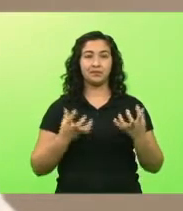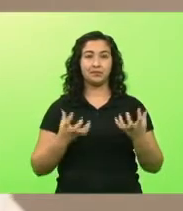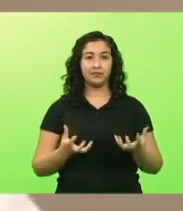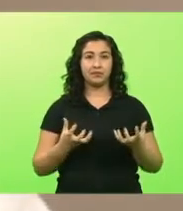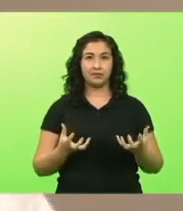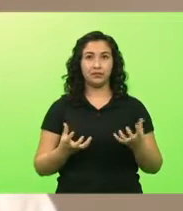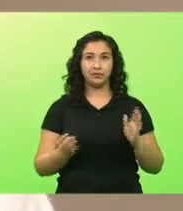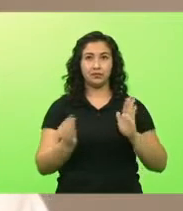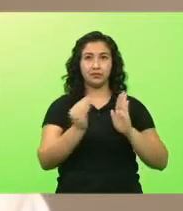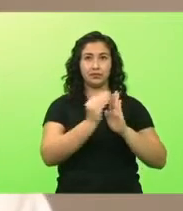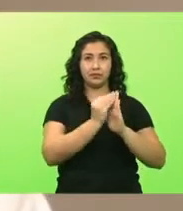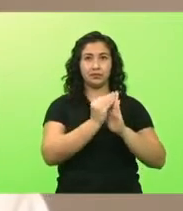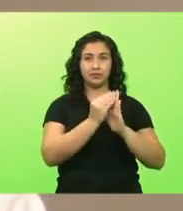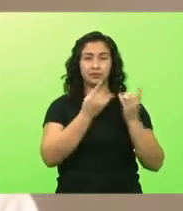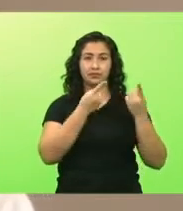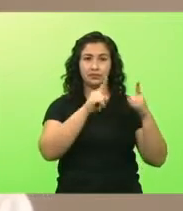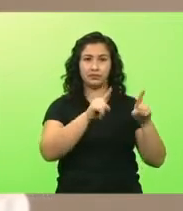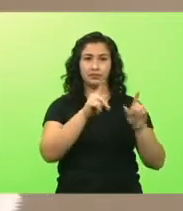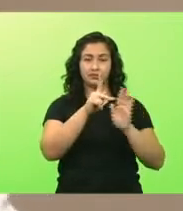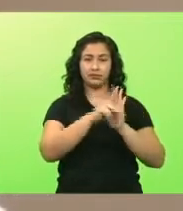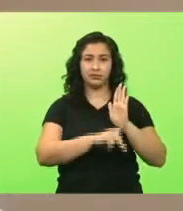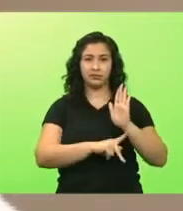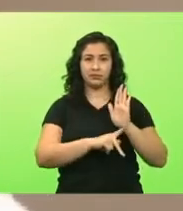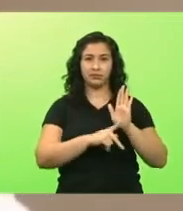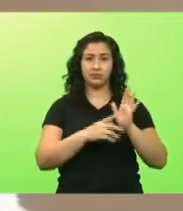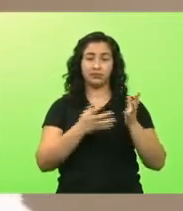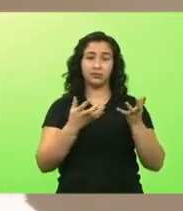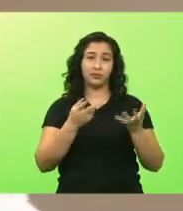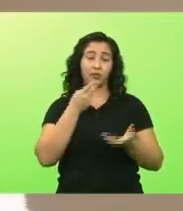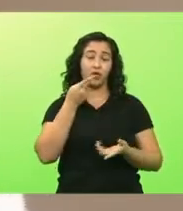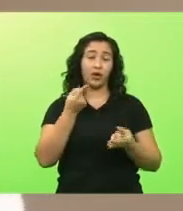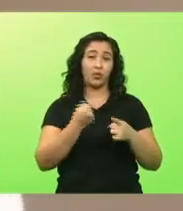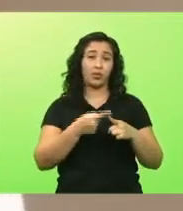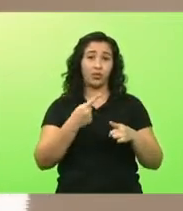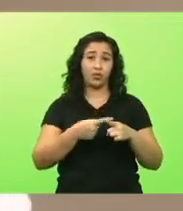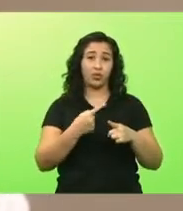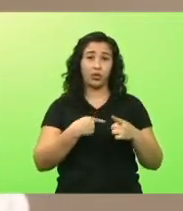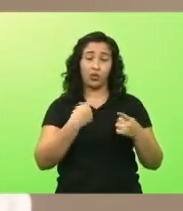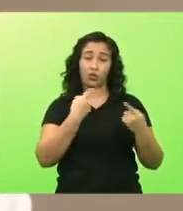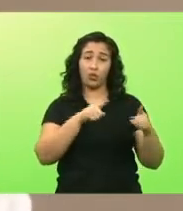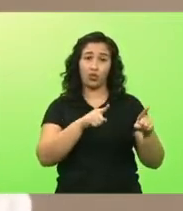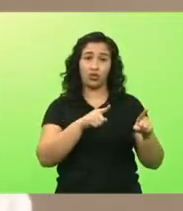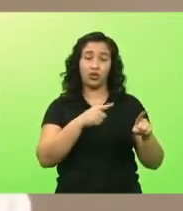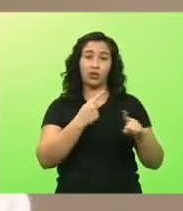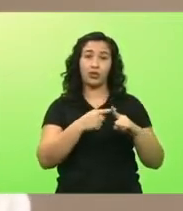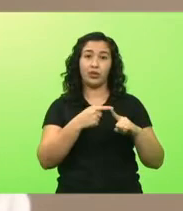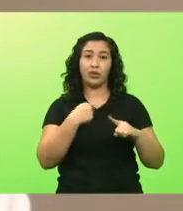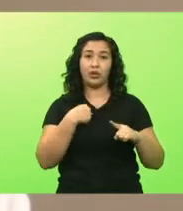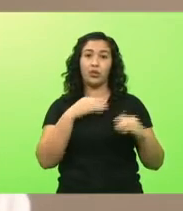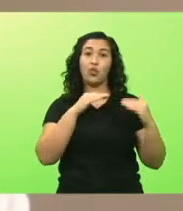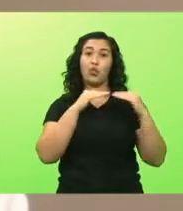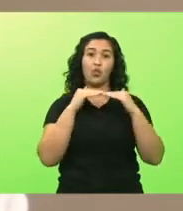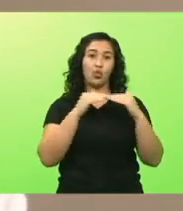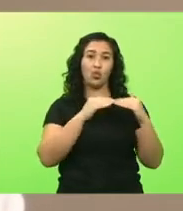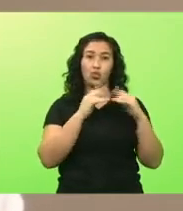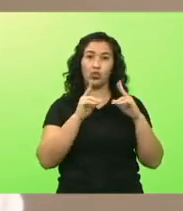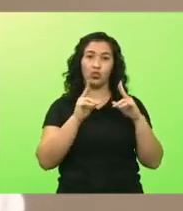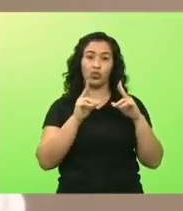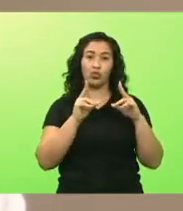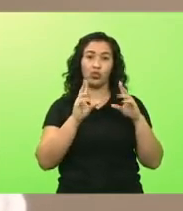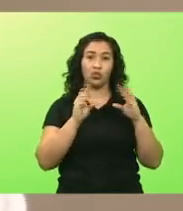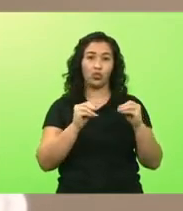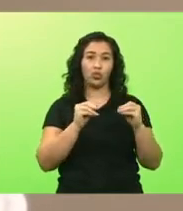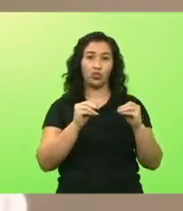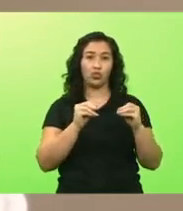votar contrário ao projeto, quero justificar o meu voto, porque eu concordo plenamente com o mérito